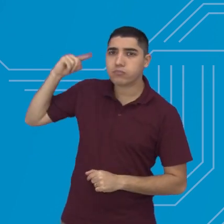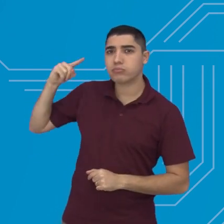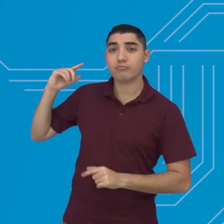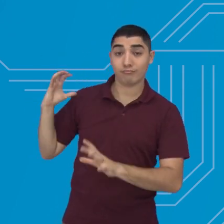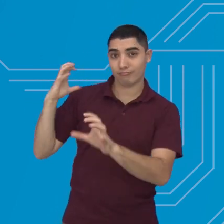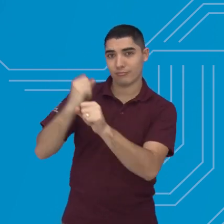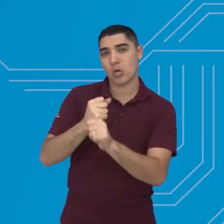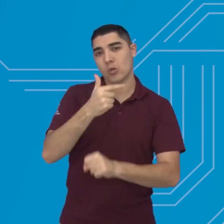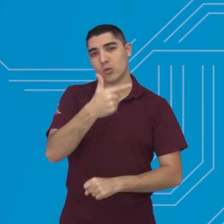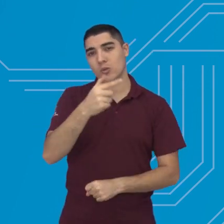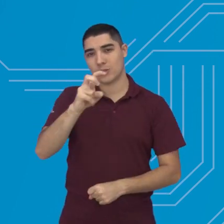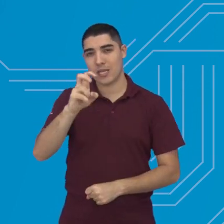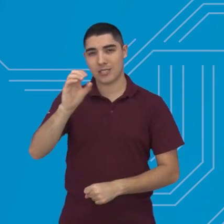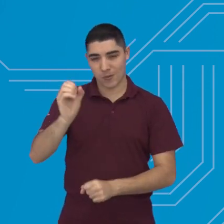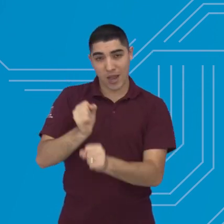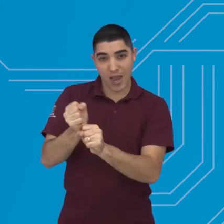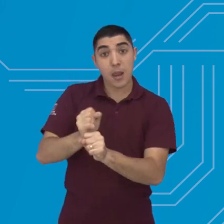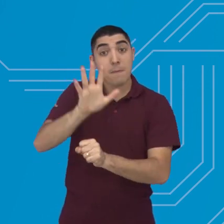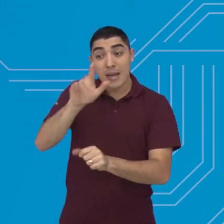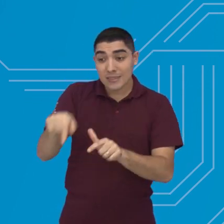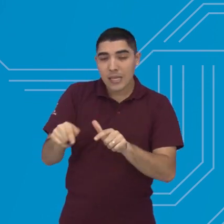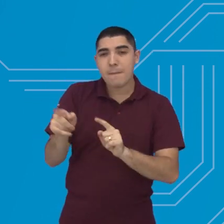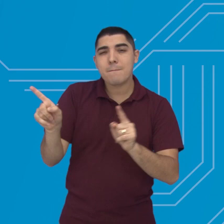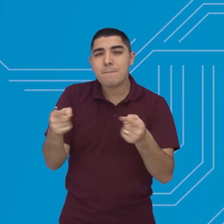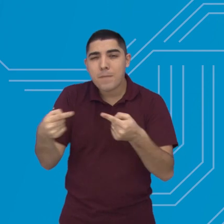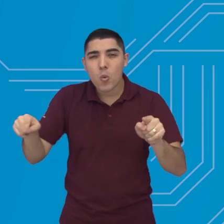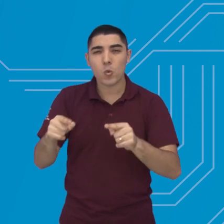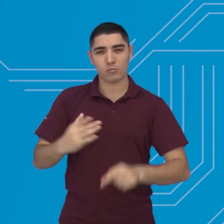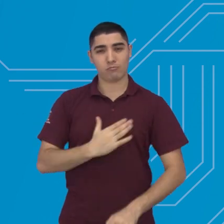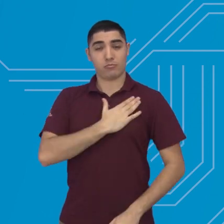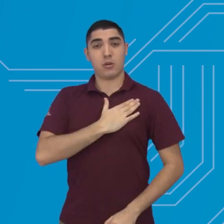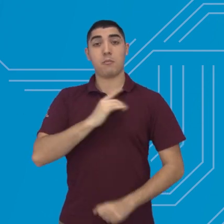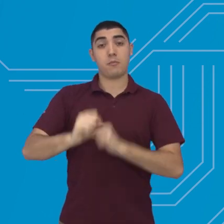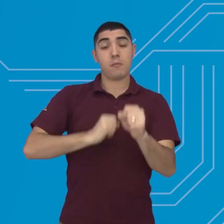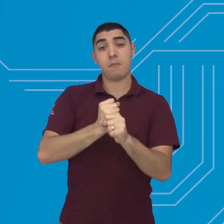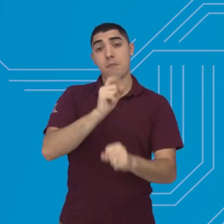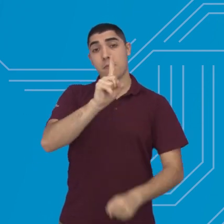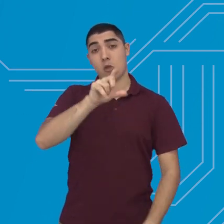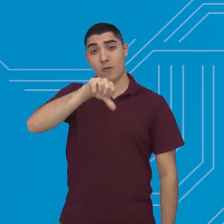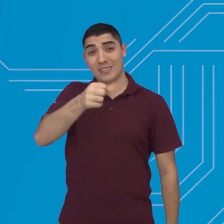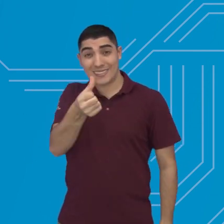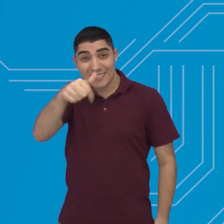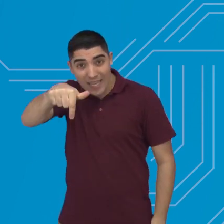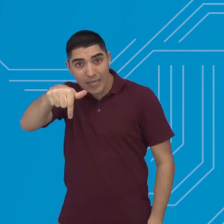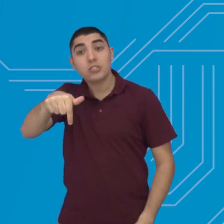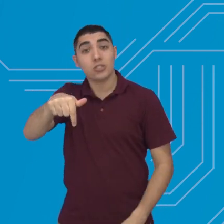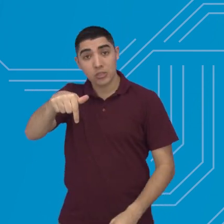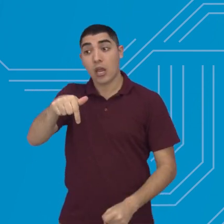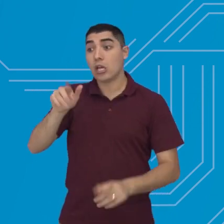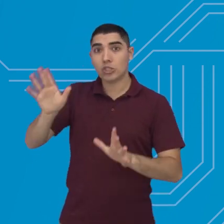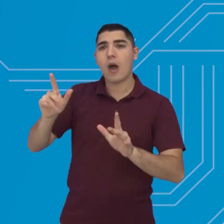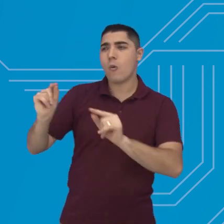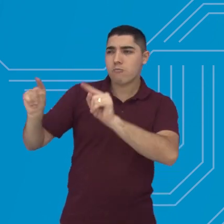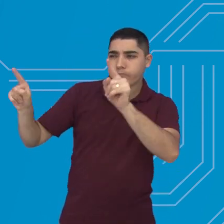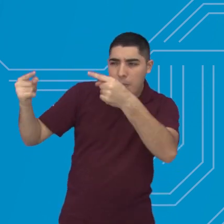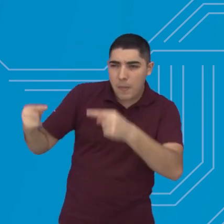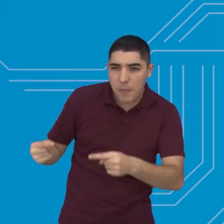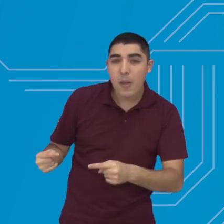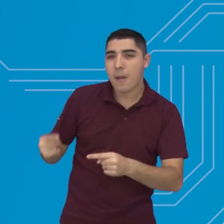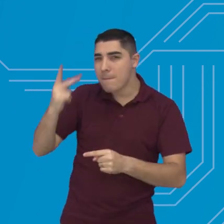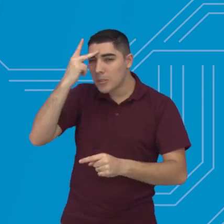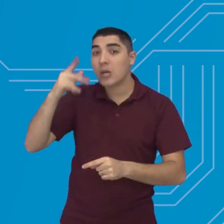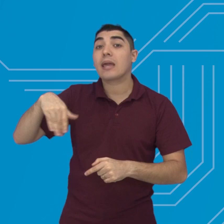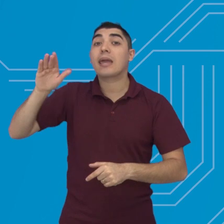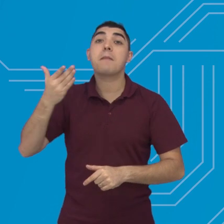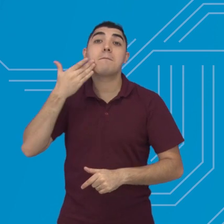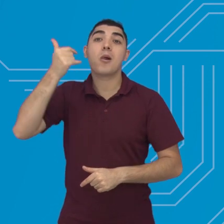Temos mais de 250 anos, mas o nosso hino foi criado só em 1967 e é fruto de um concurso. O Marvin